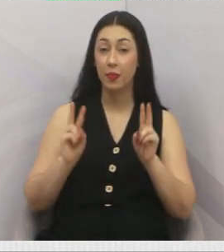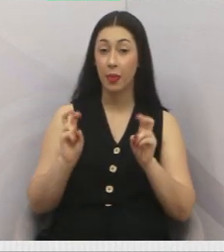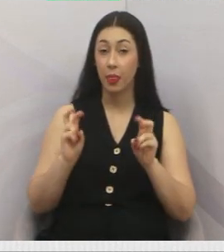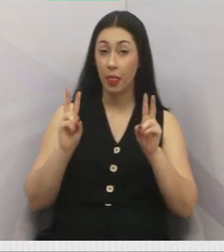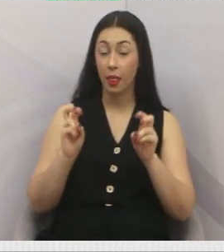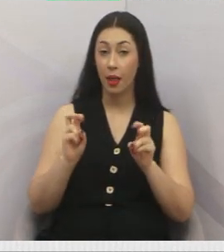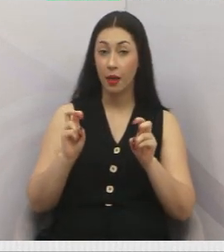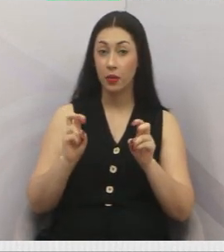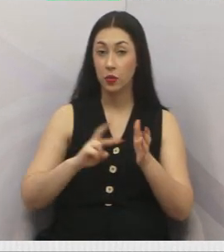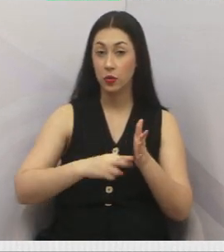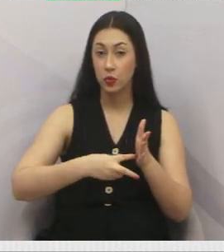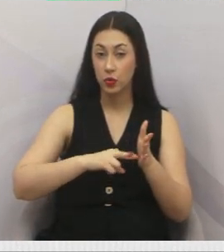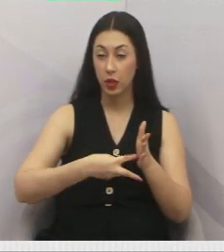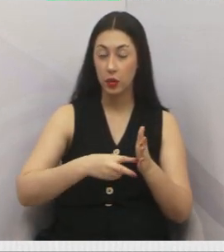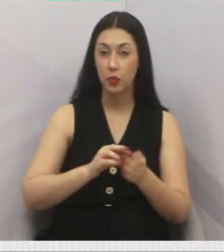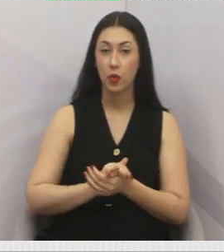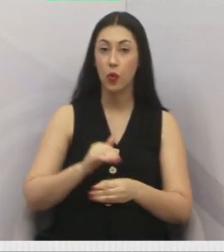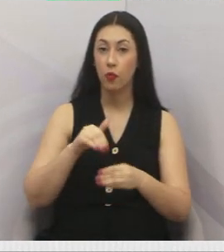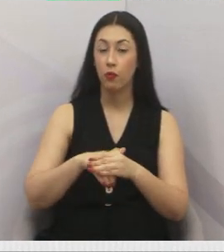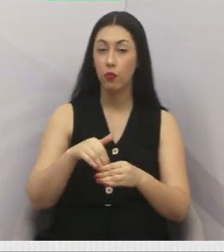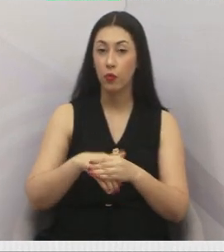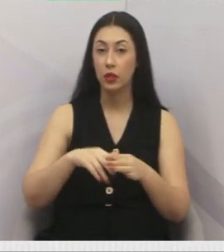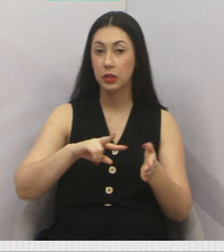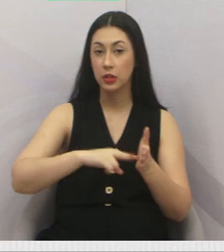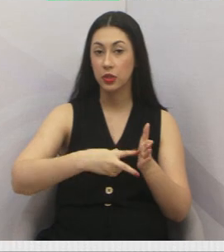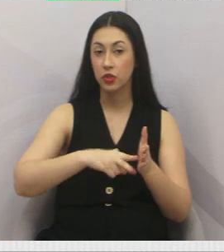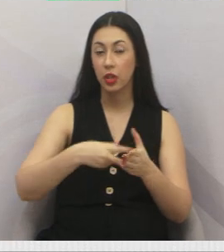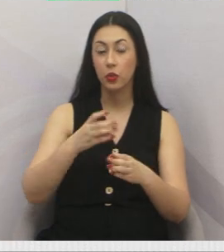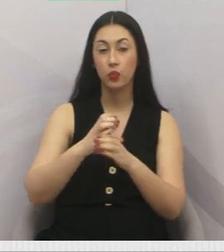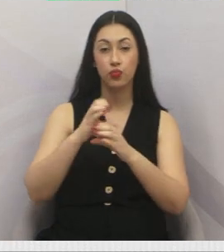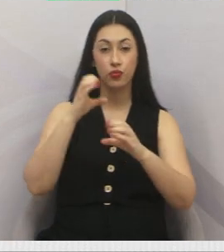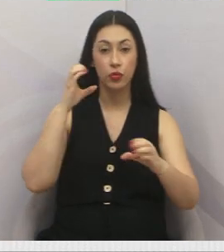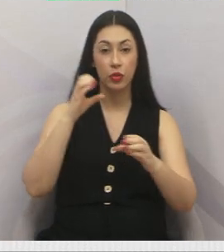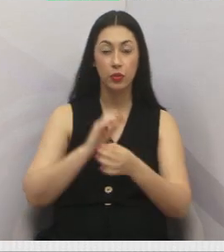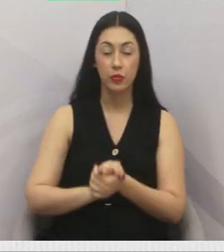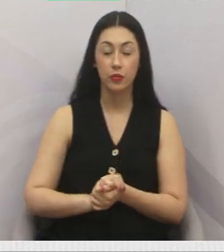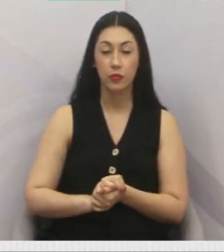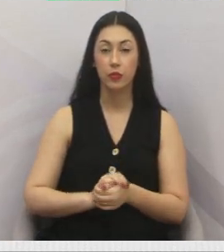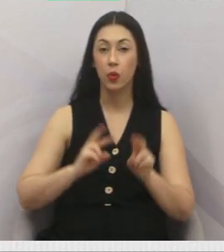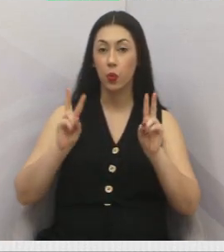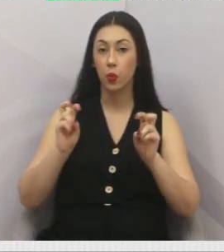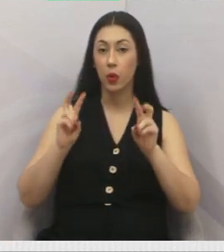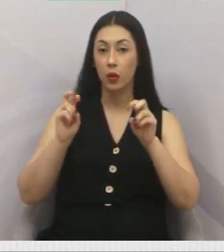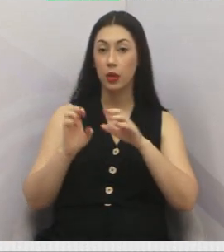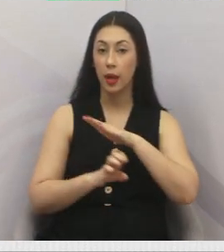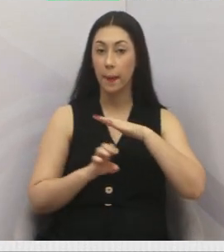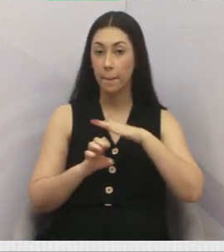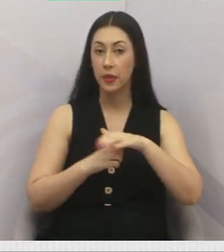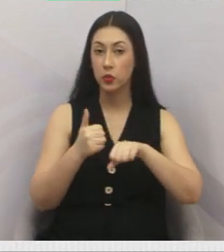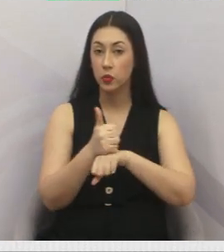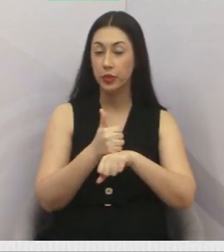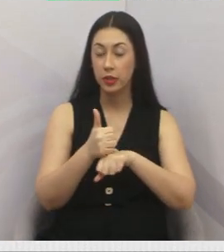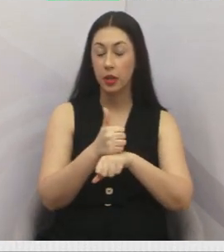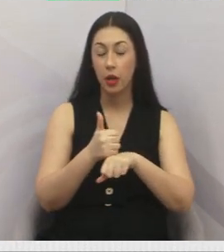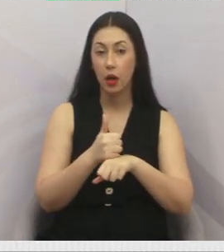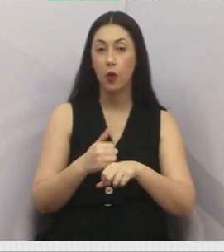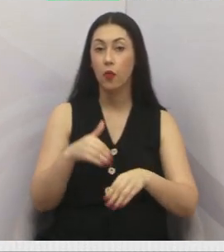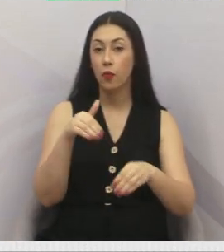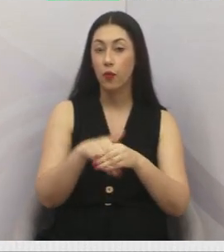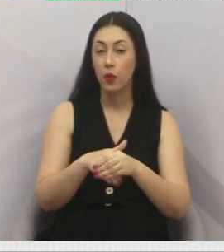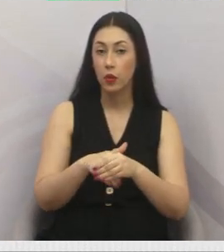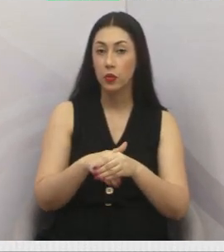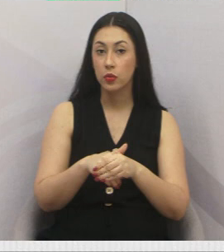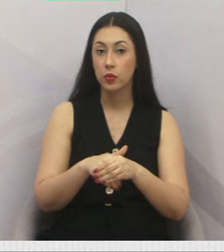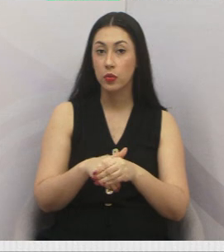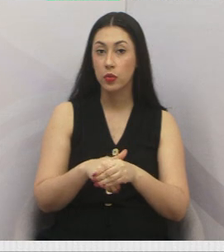Segmento Entidade de Classe Sindical, um voto para Sindicatos e Engenheiros. Segmento Empresas, um voto para a Associação das